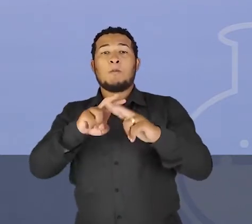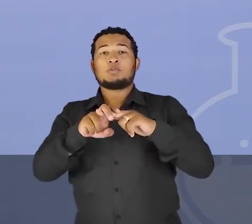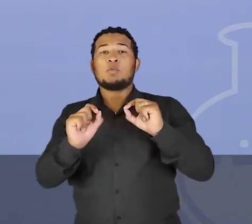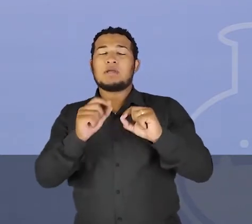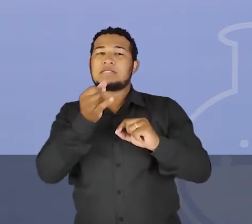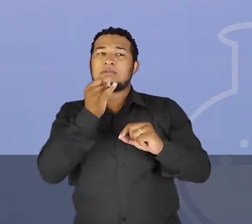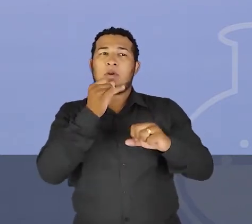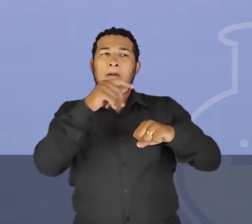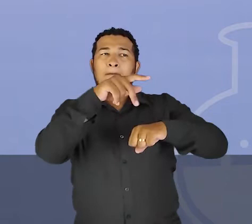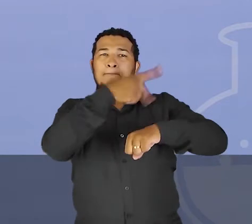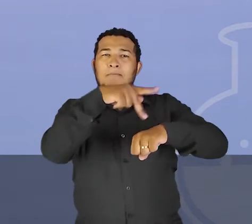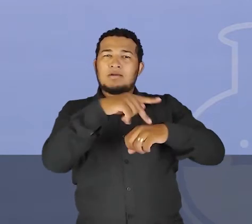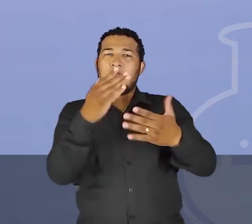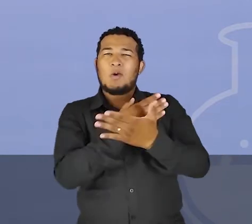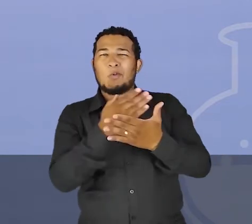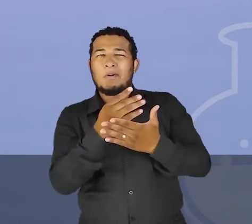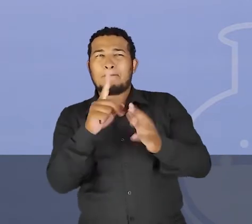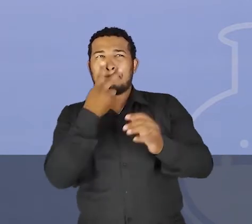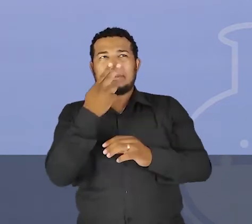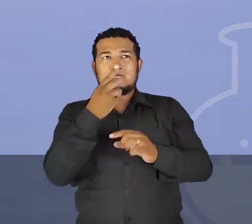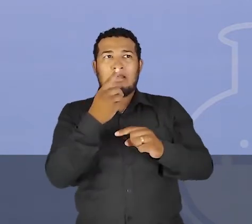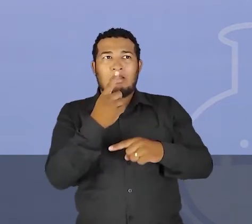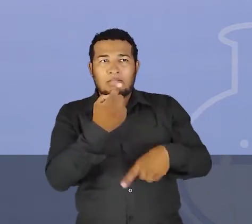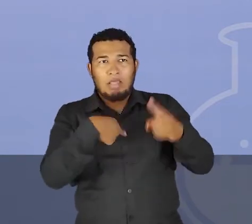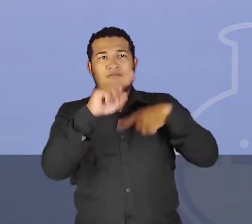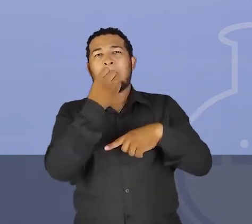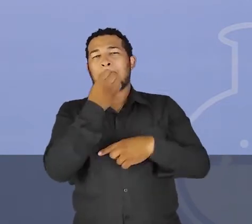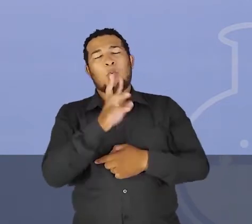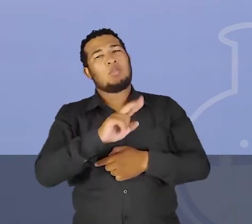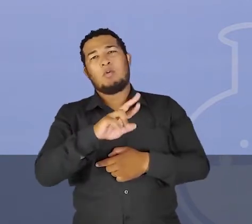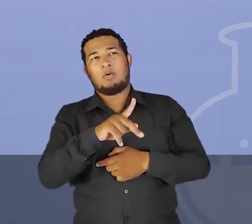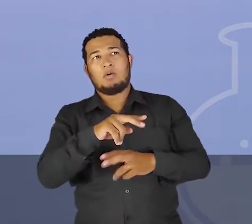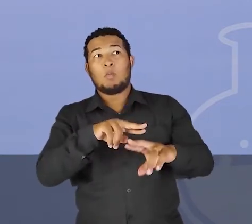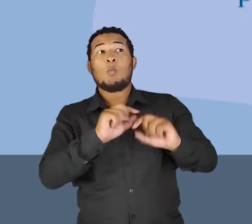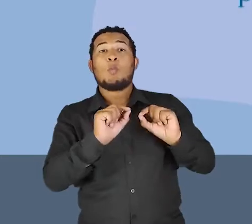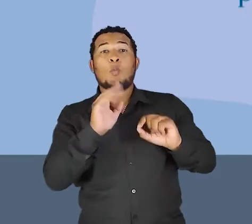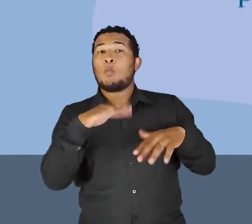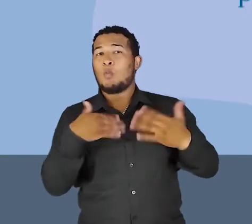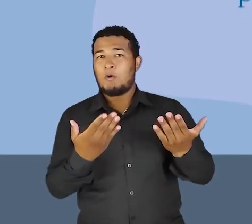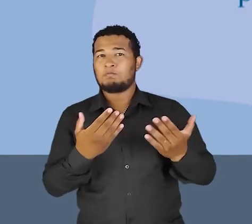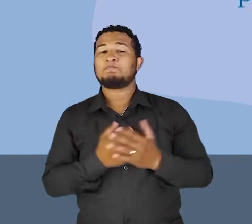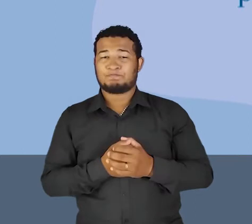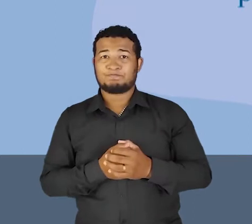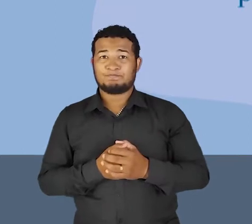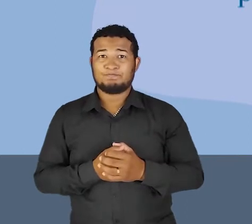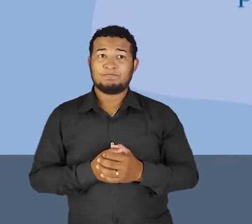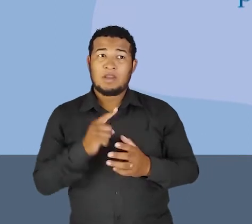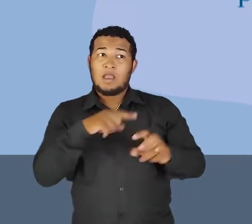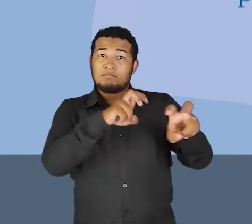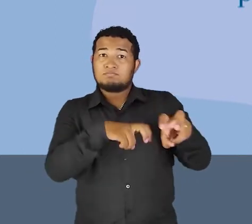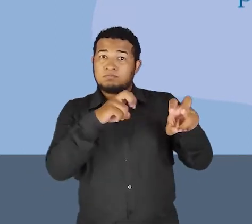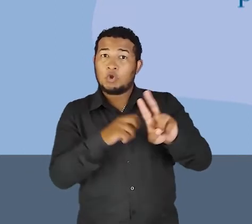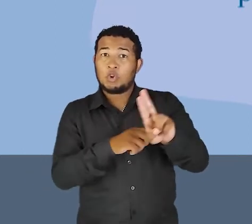bom desenvolvimento? Que tipo de agricultura se desenvolve mais? Vamos para o slide a seguir? A agricultura que